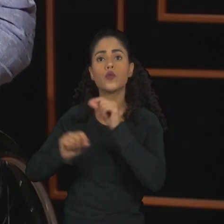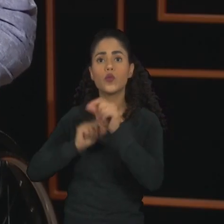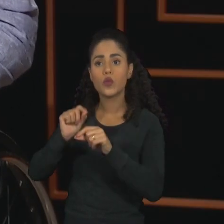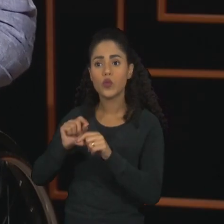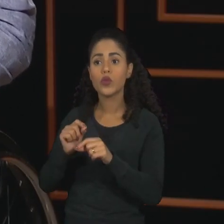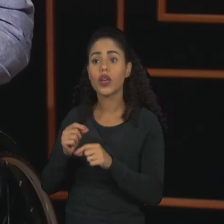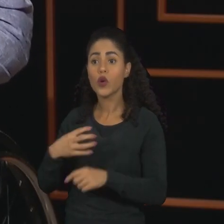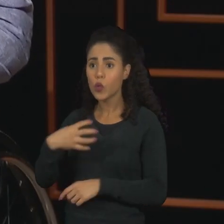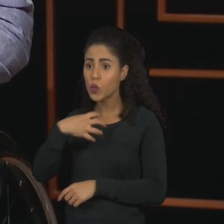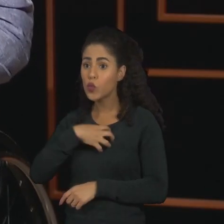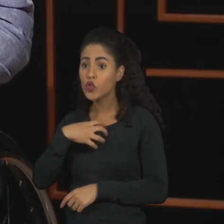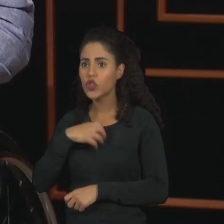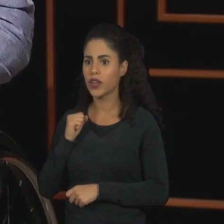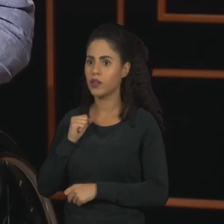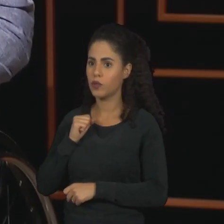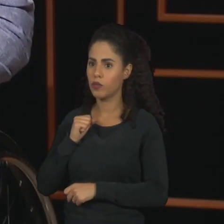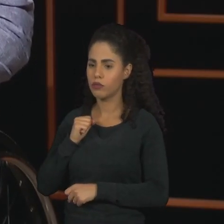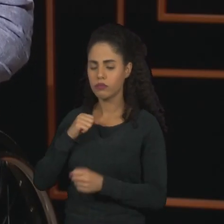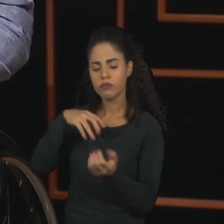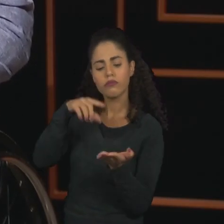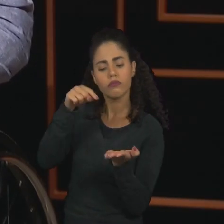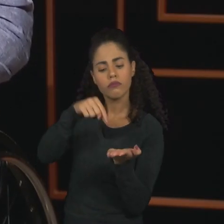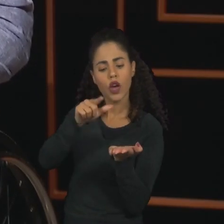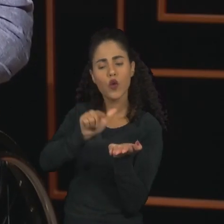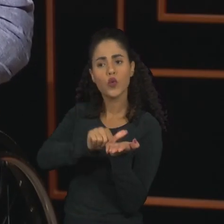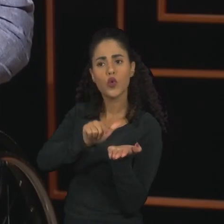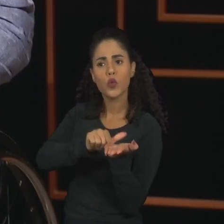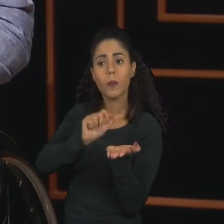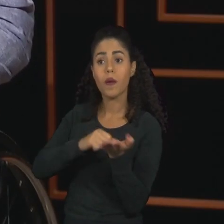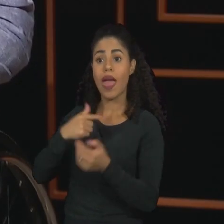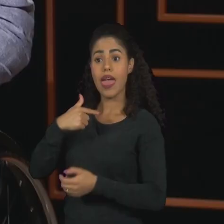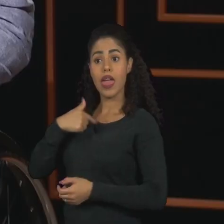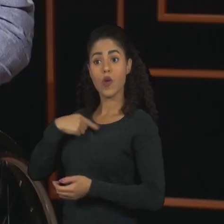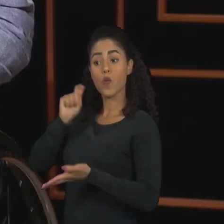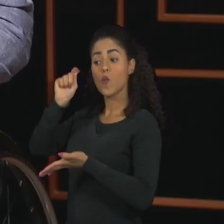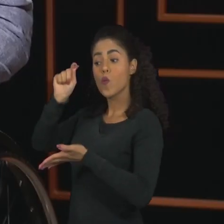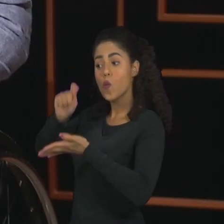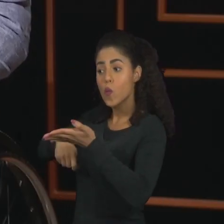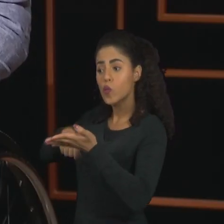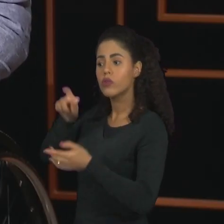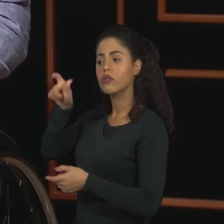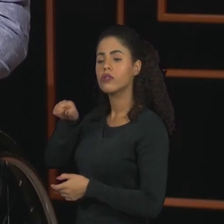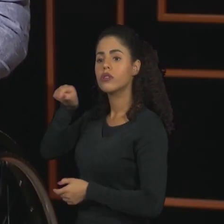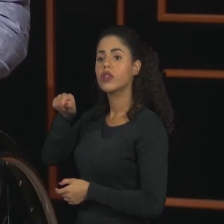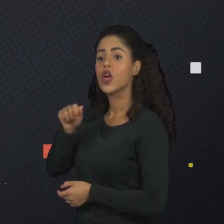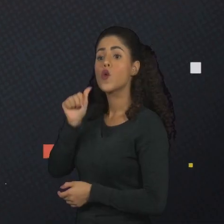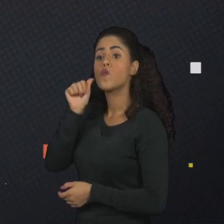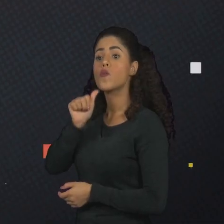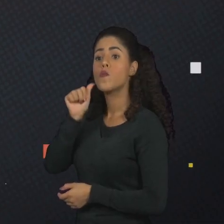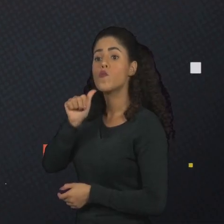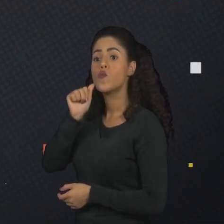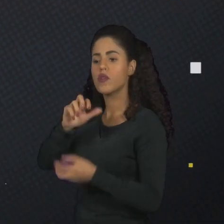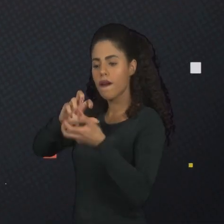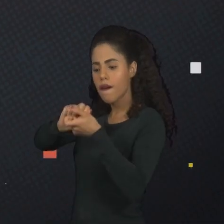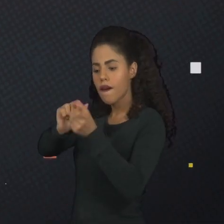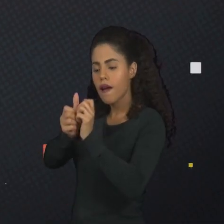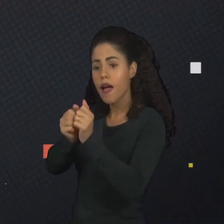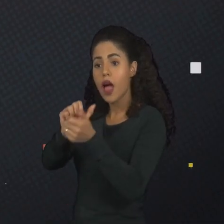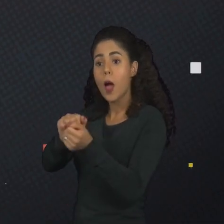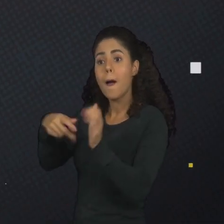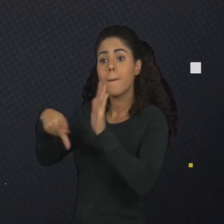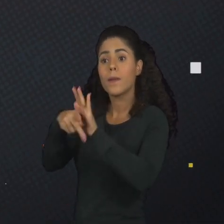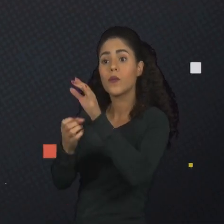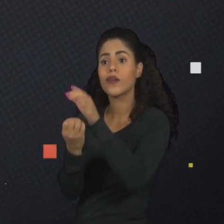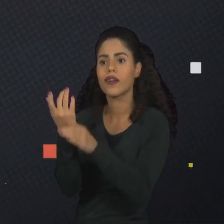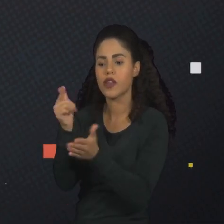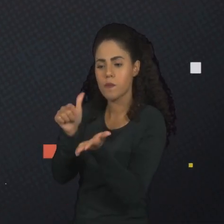a formulação do papel. Aí eu contratei uma artesã papeleira que